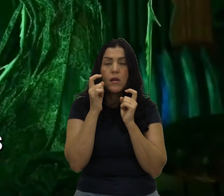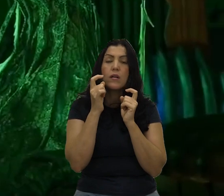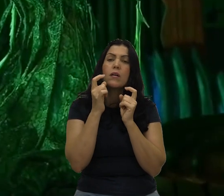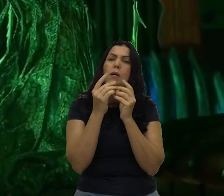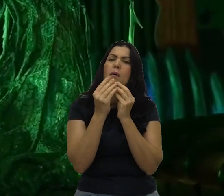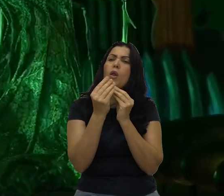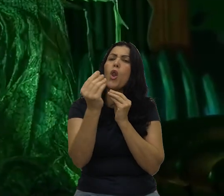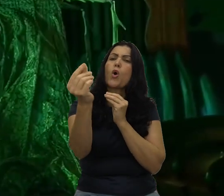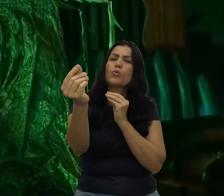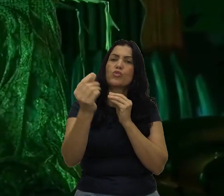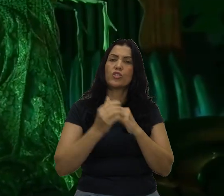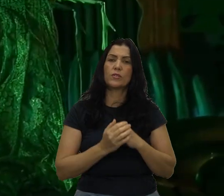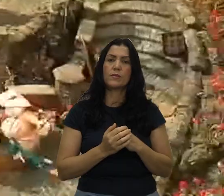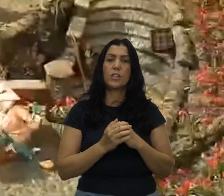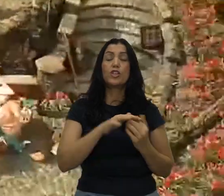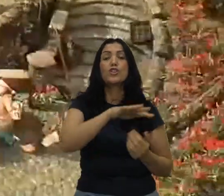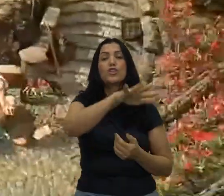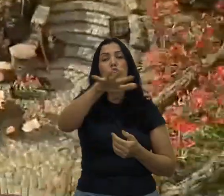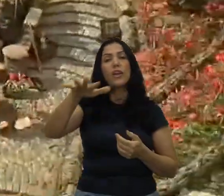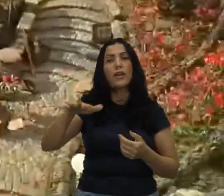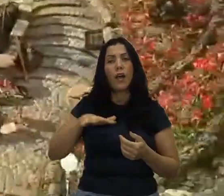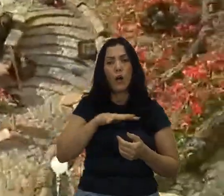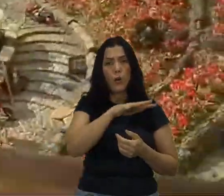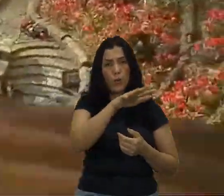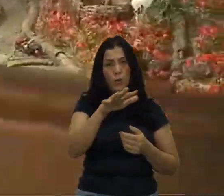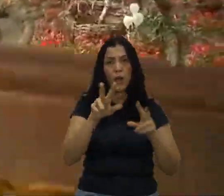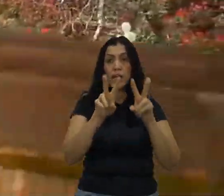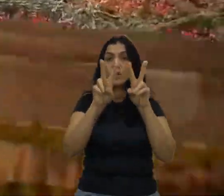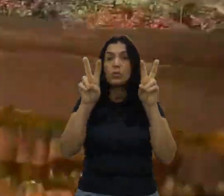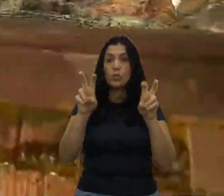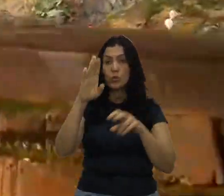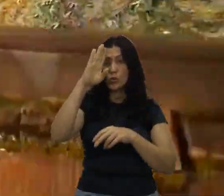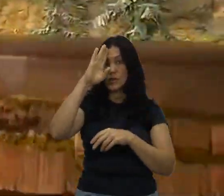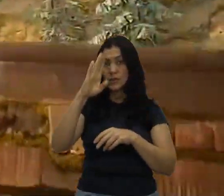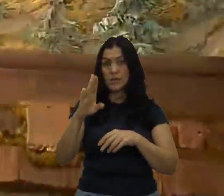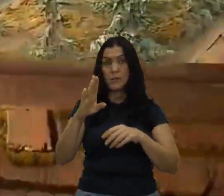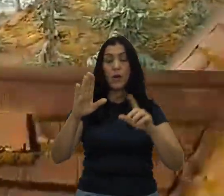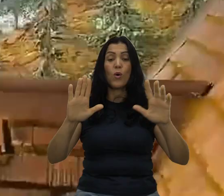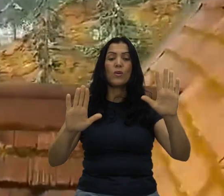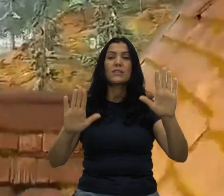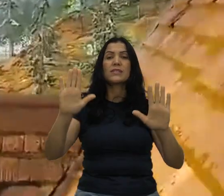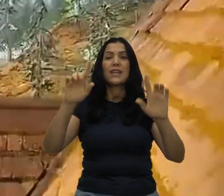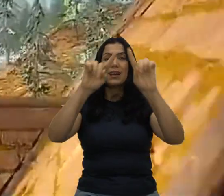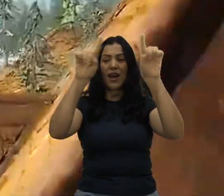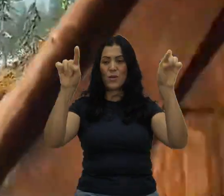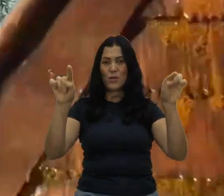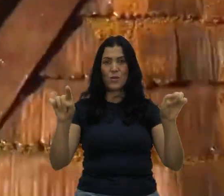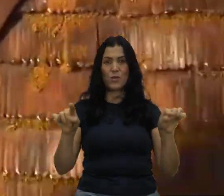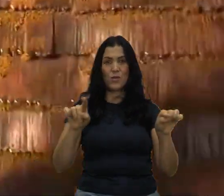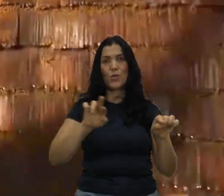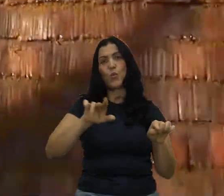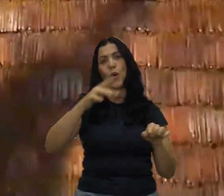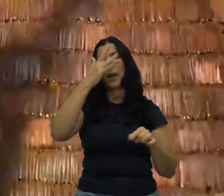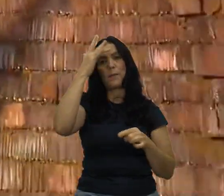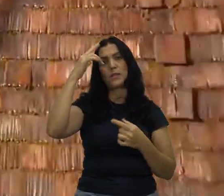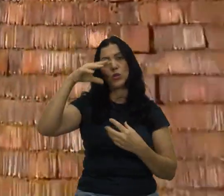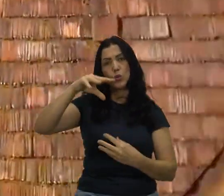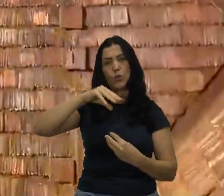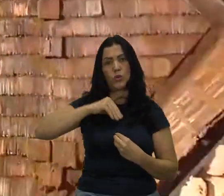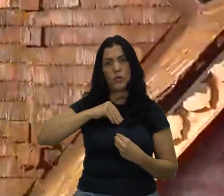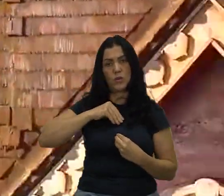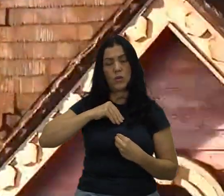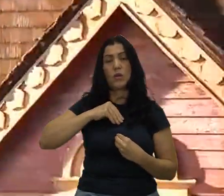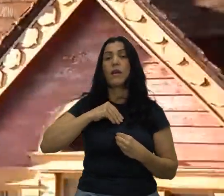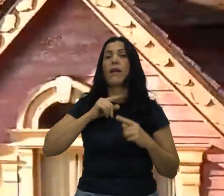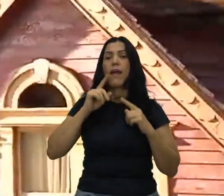expressões faciais. E plano geral. O assunto principal é o cenário e não a personagem.